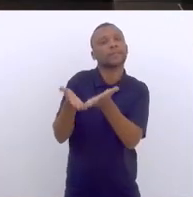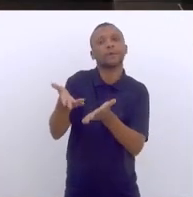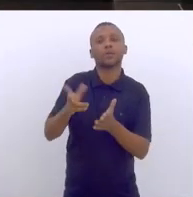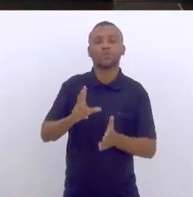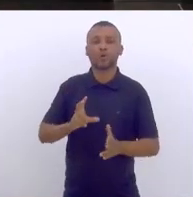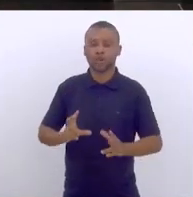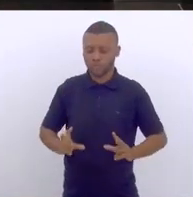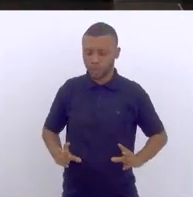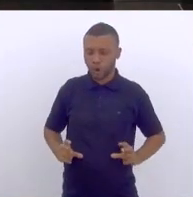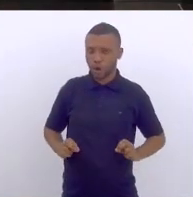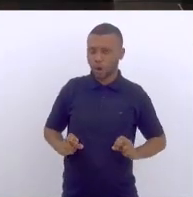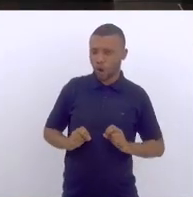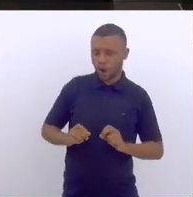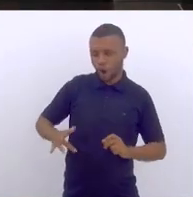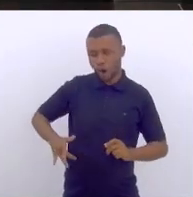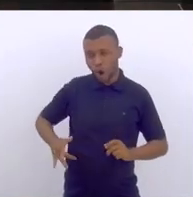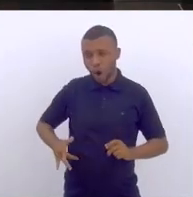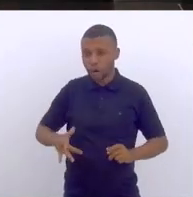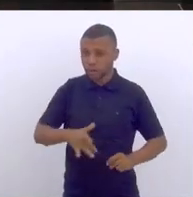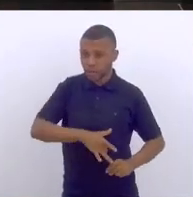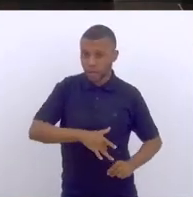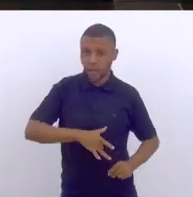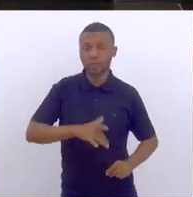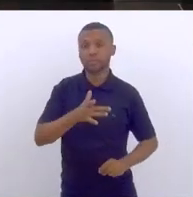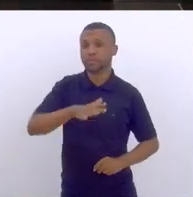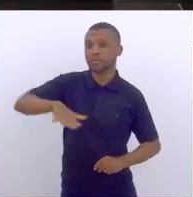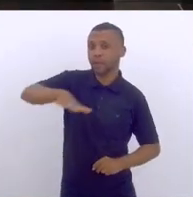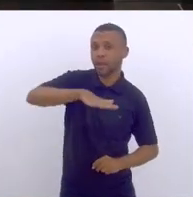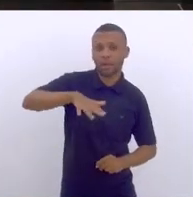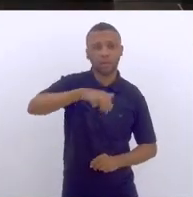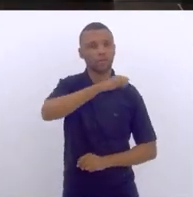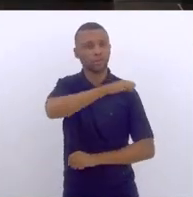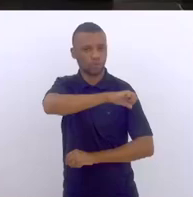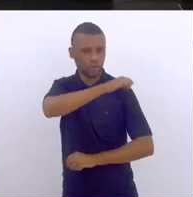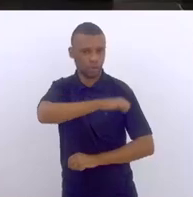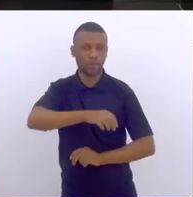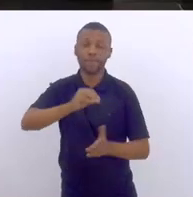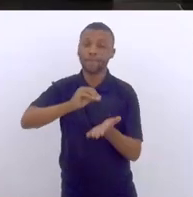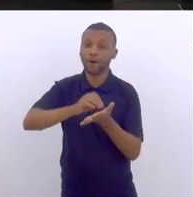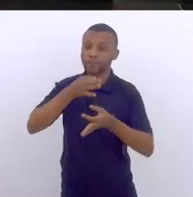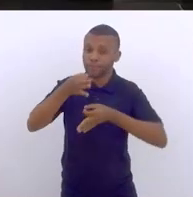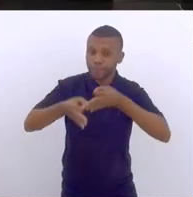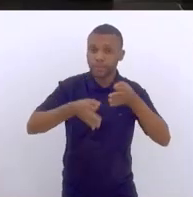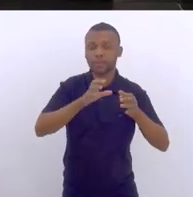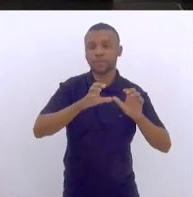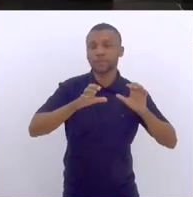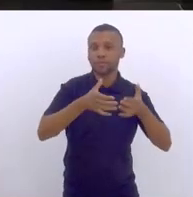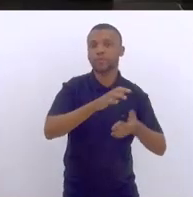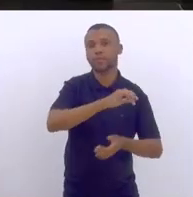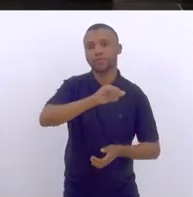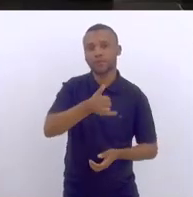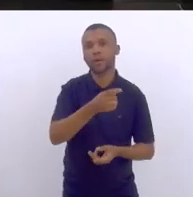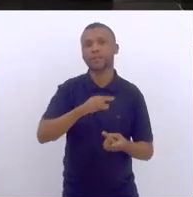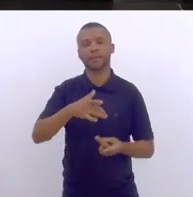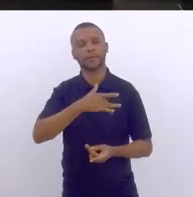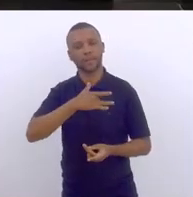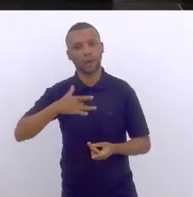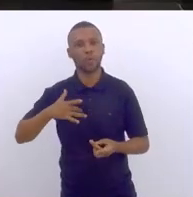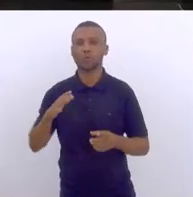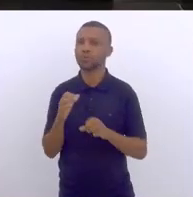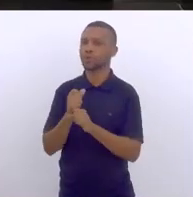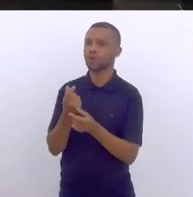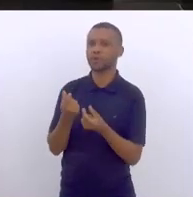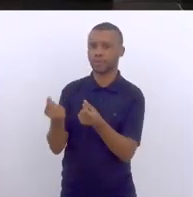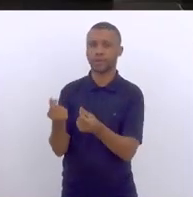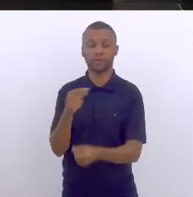Colo e Reto no âmbito do Estado do Rio de Janeiro, pendendo de pareceres das Comissões de Constituição e Justiça, de Saúde e de Orçamento. Para emitir parecer pela Comissão de